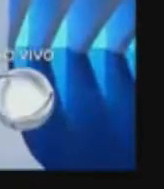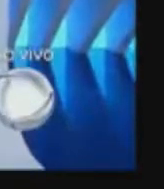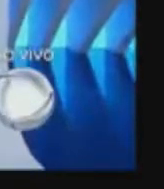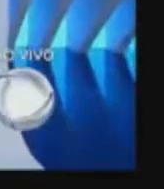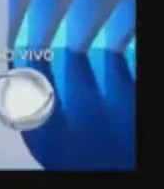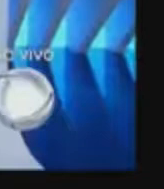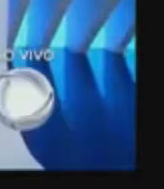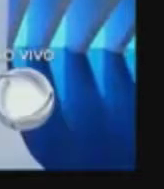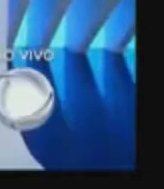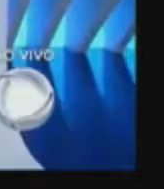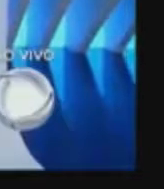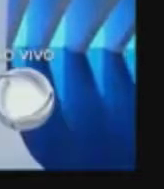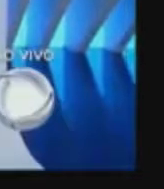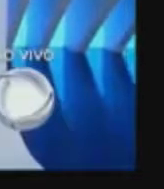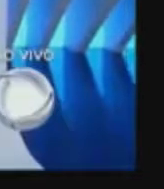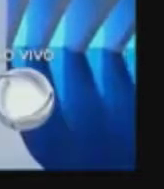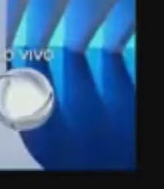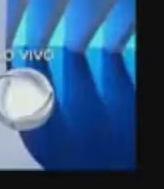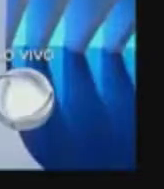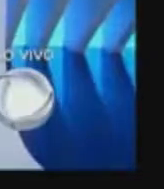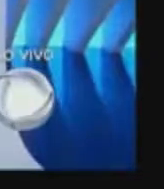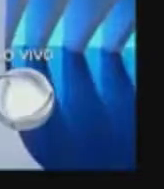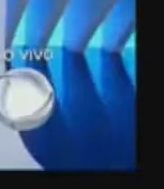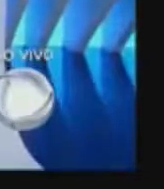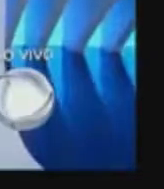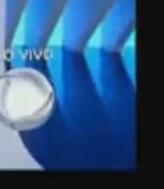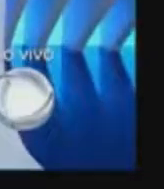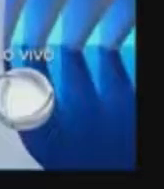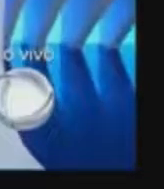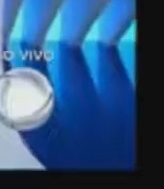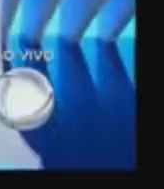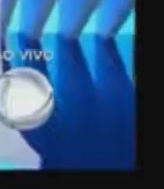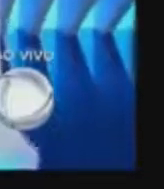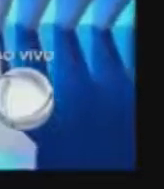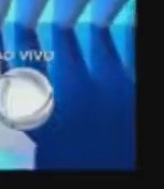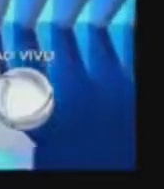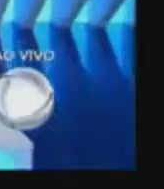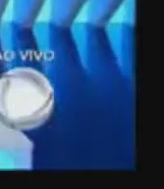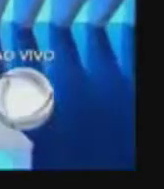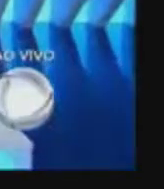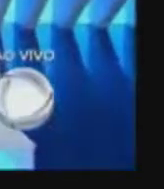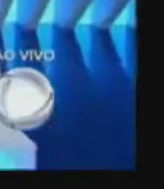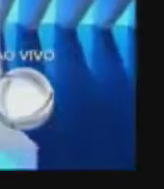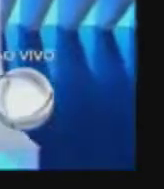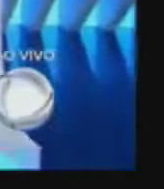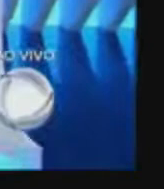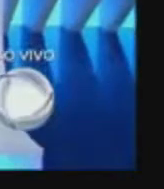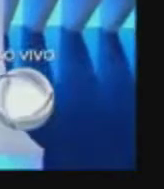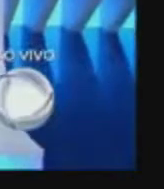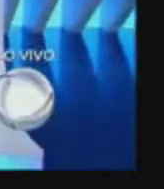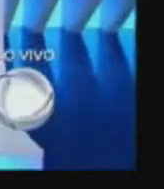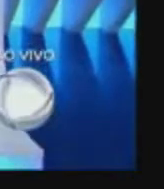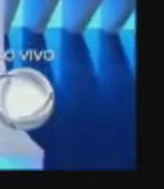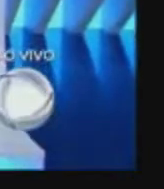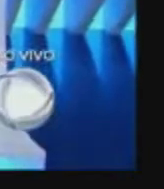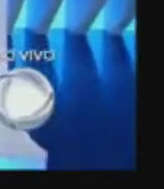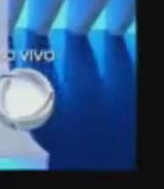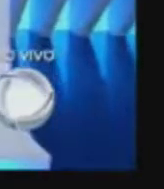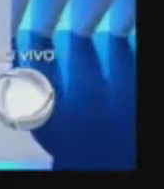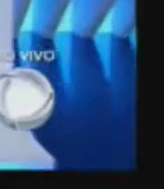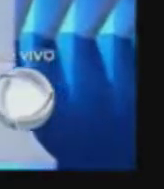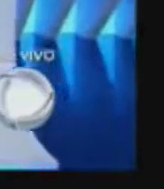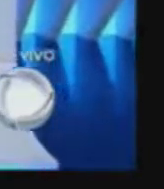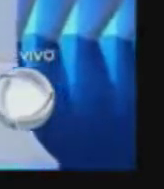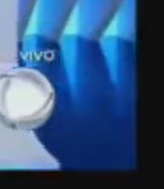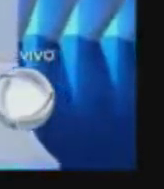causa da fase emergencial da pandemia, está proibido fazer baile em comunidade no Rio de Janeiro. Você